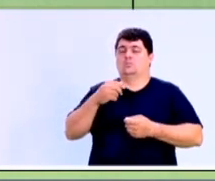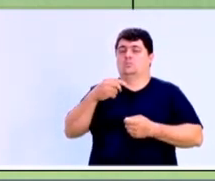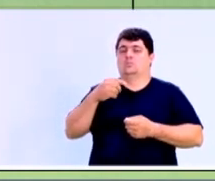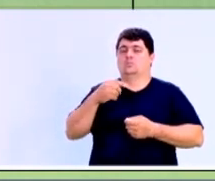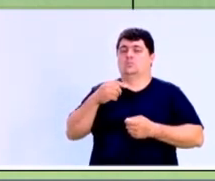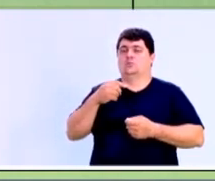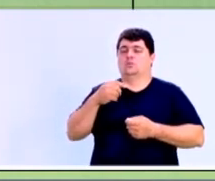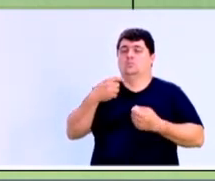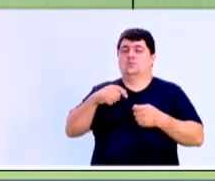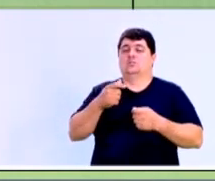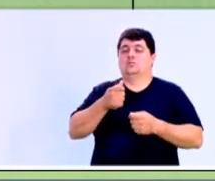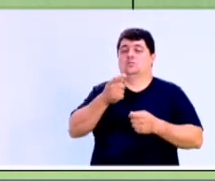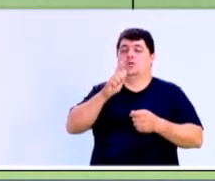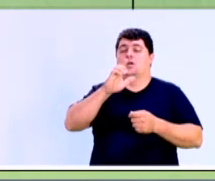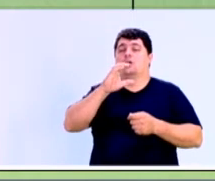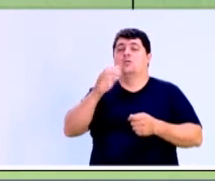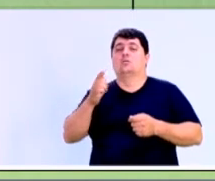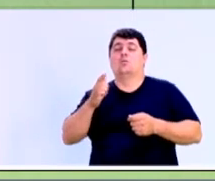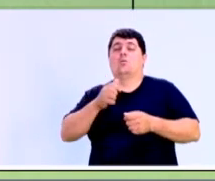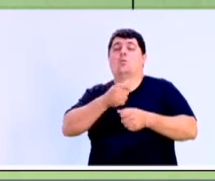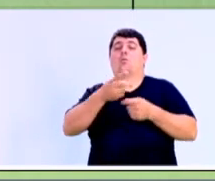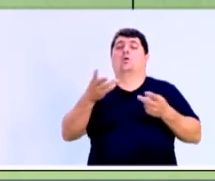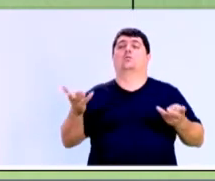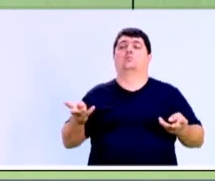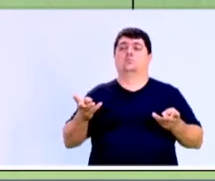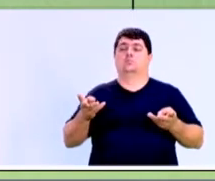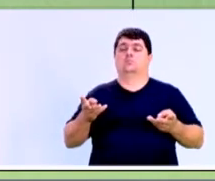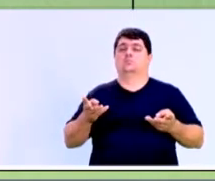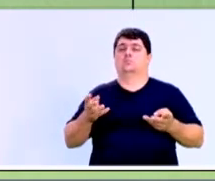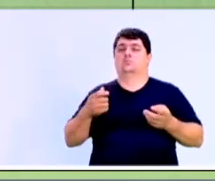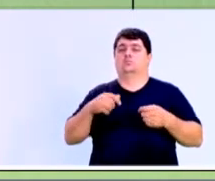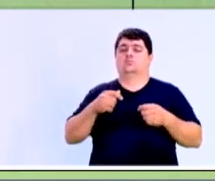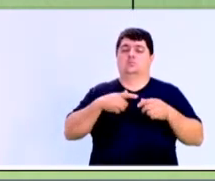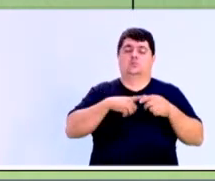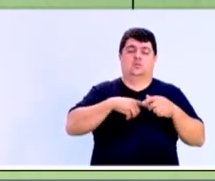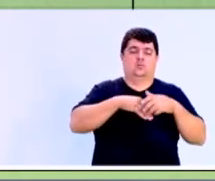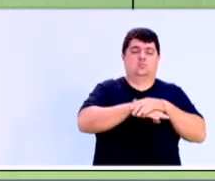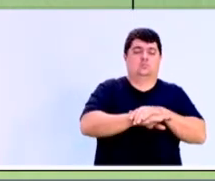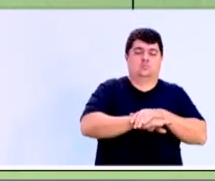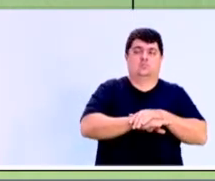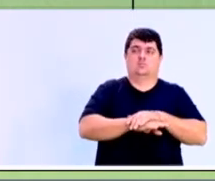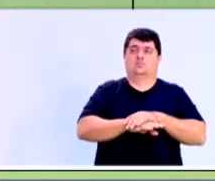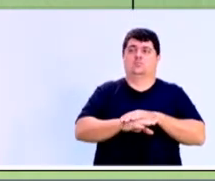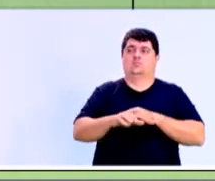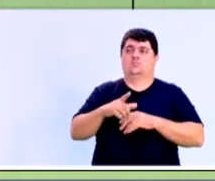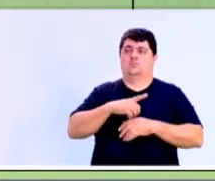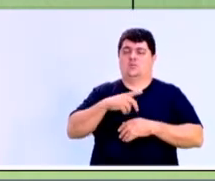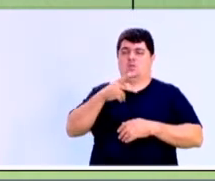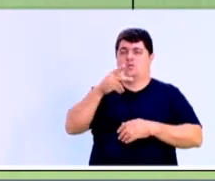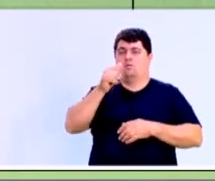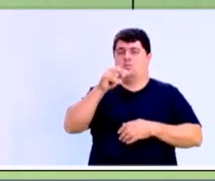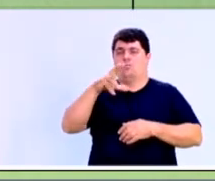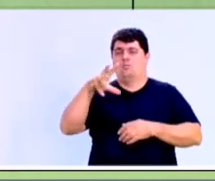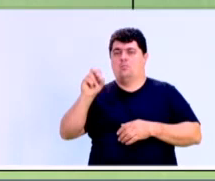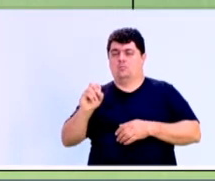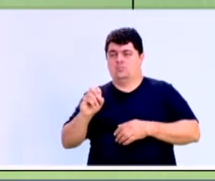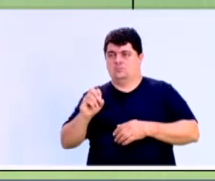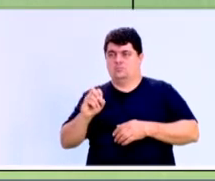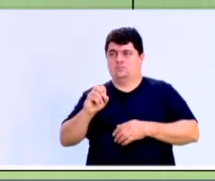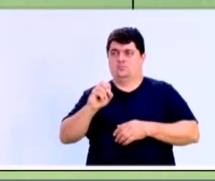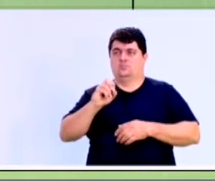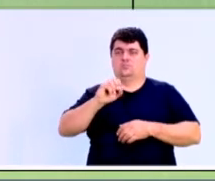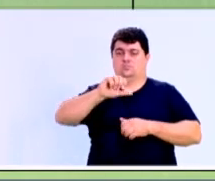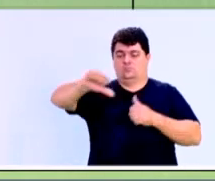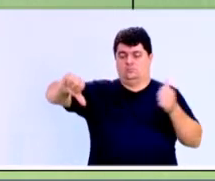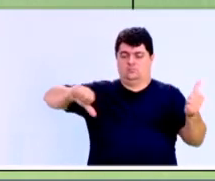de giro, que é igual ao quê? Necessidade de capital de giro é o meu passivo